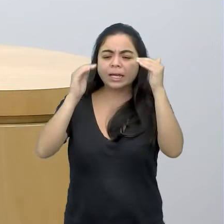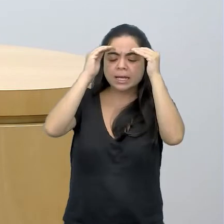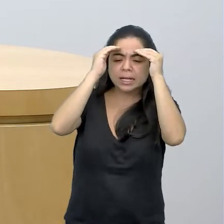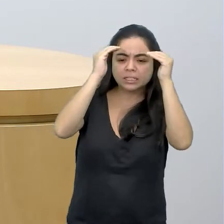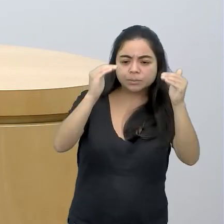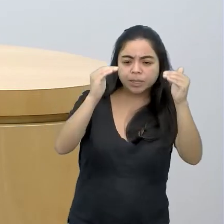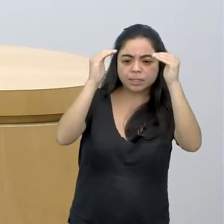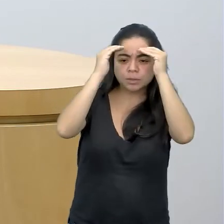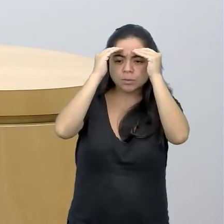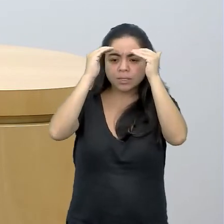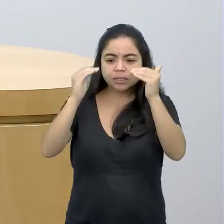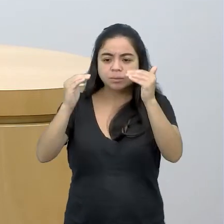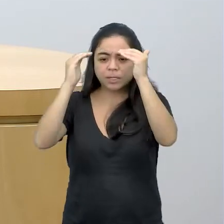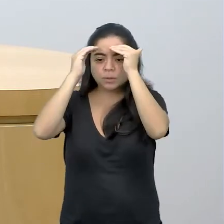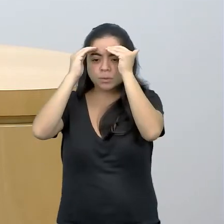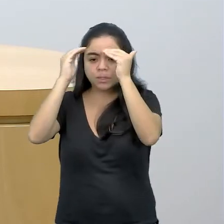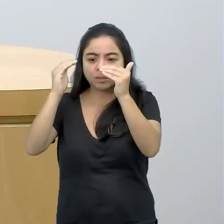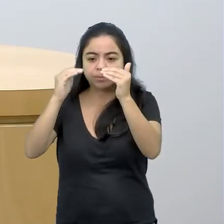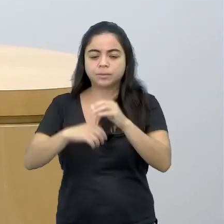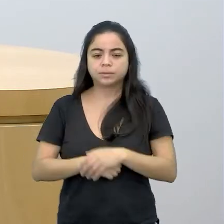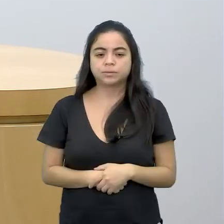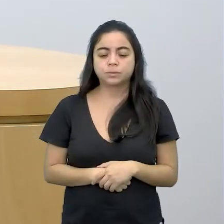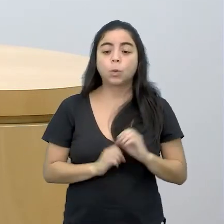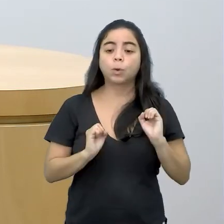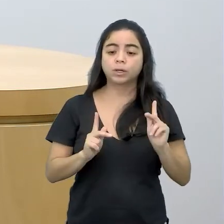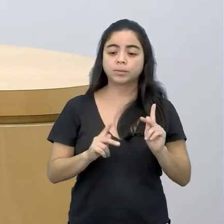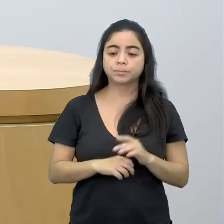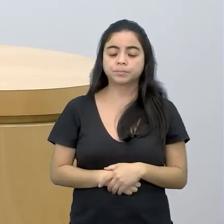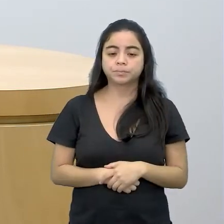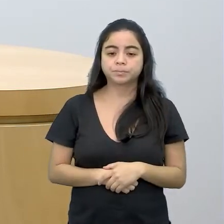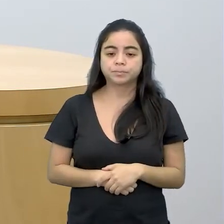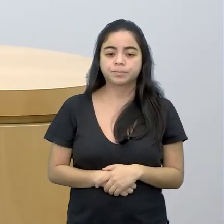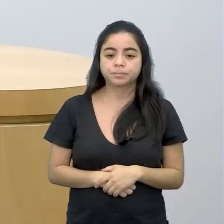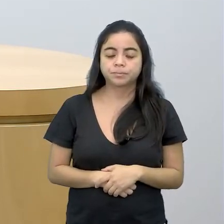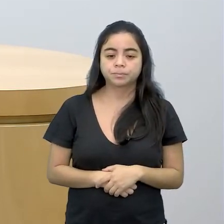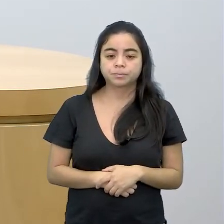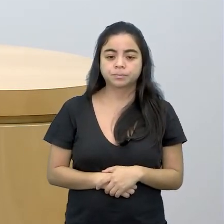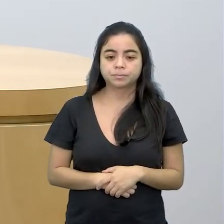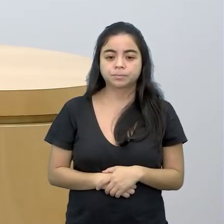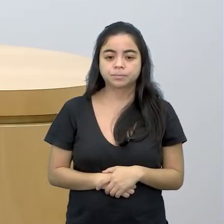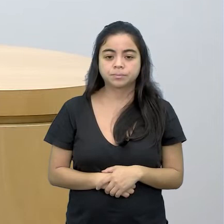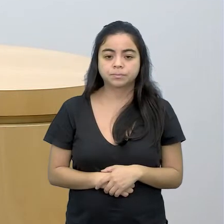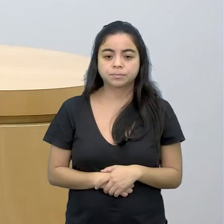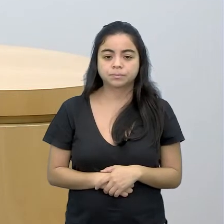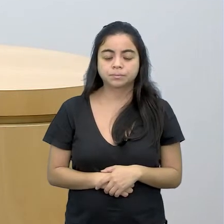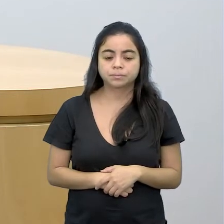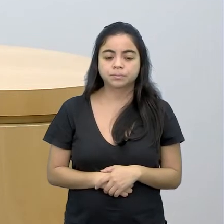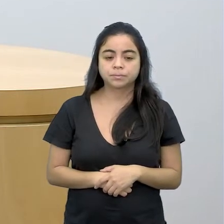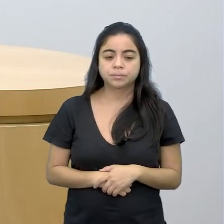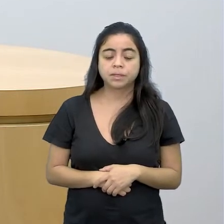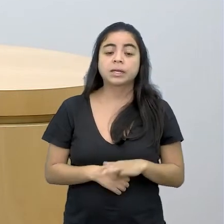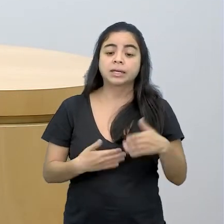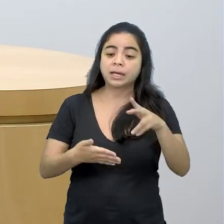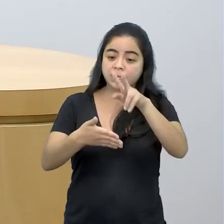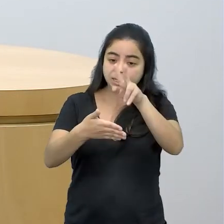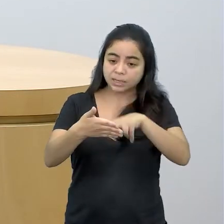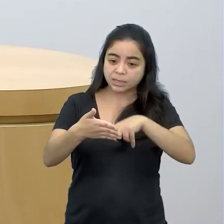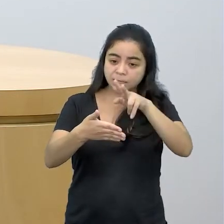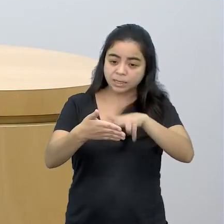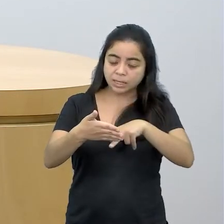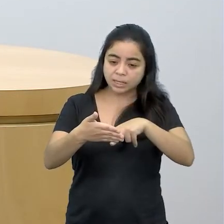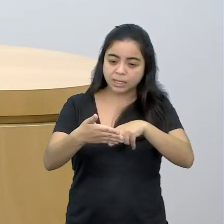e as atribuições dos outros poderes. Certo? Muito bem. Quando a gente lê, então, que o